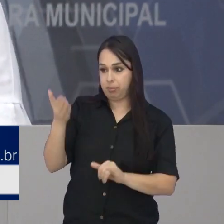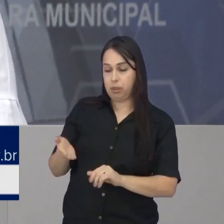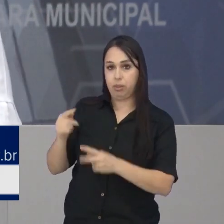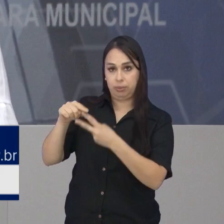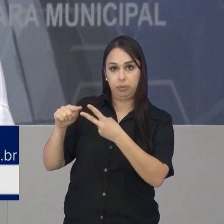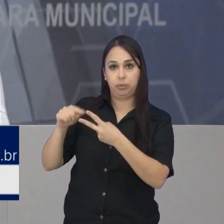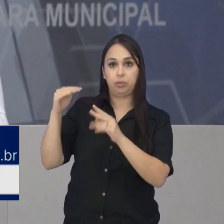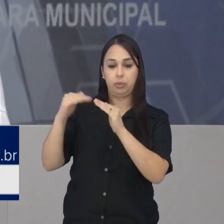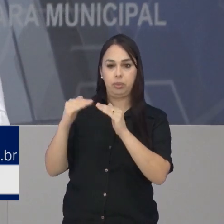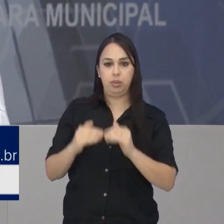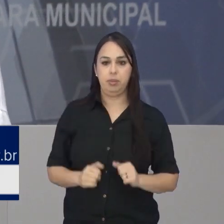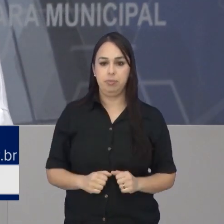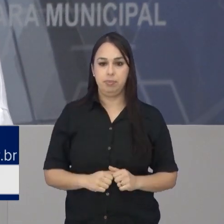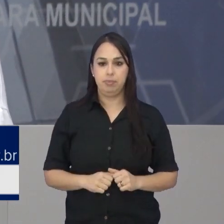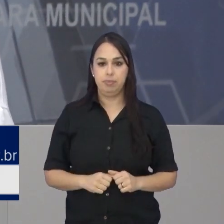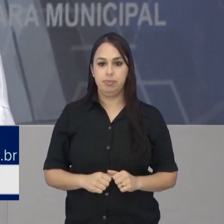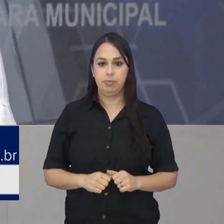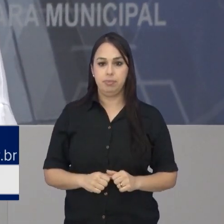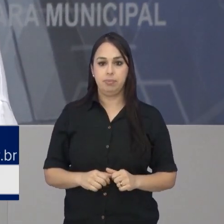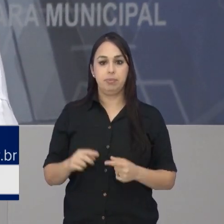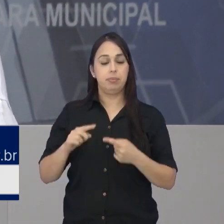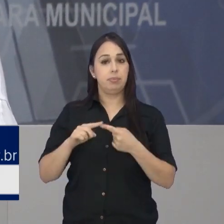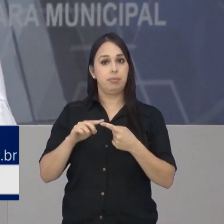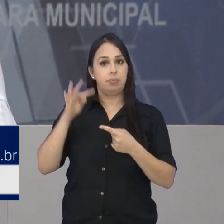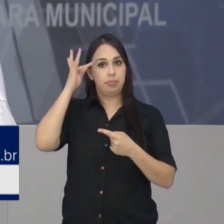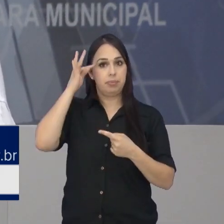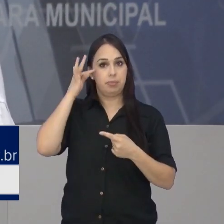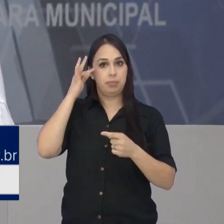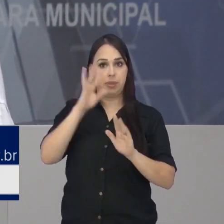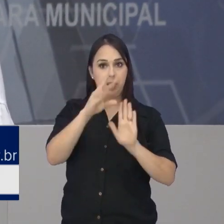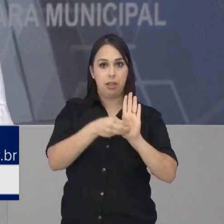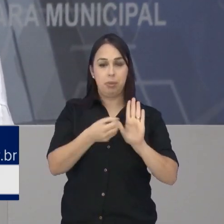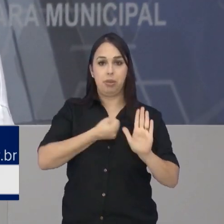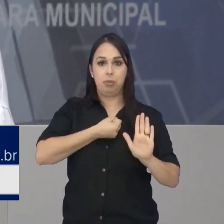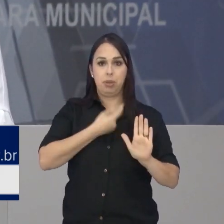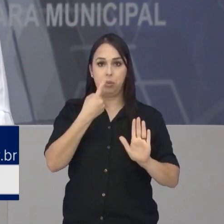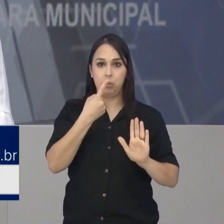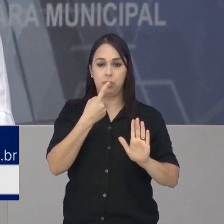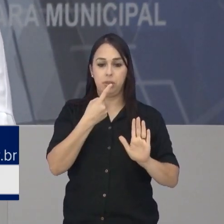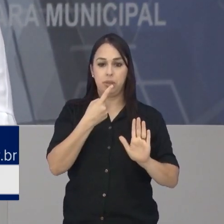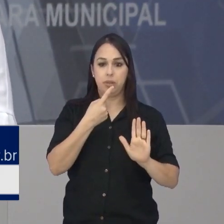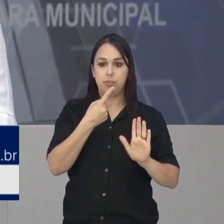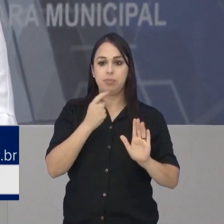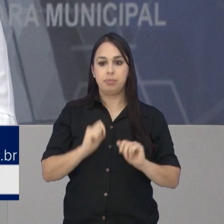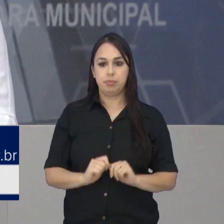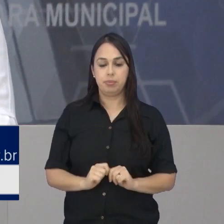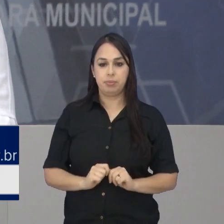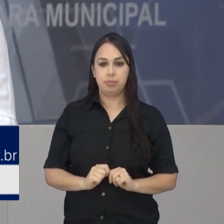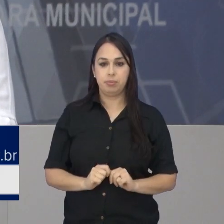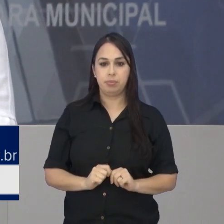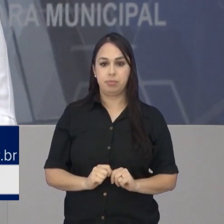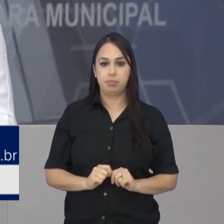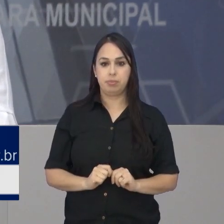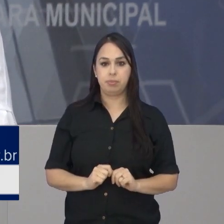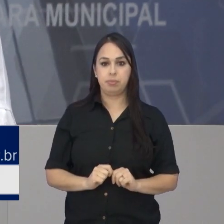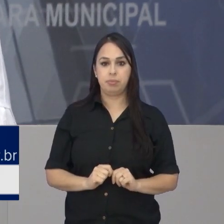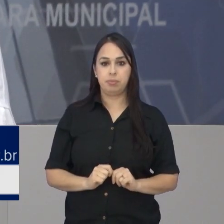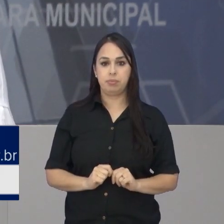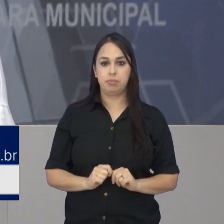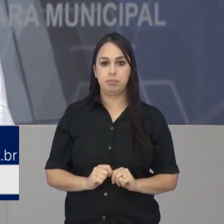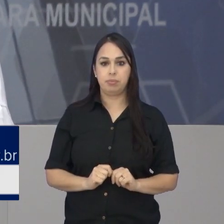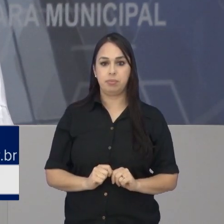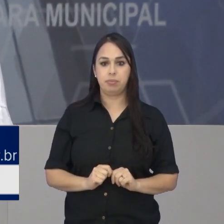colegas. No que tange, aqui do vereador Thomas, no que tange a emenda número 1, é pertinente a possibilidade da recondução ao mandato